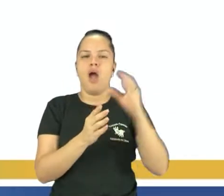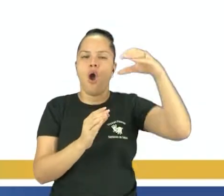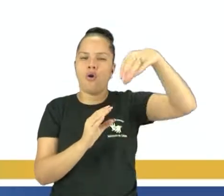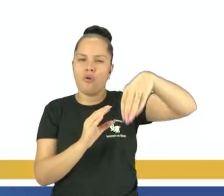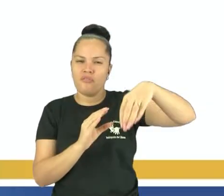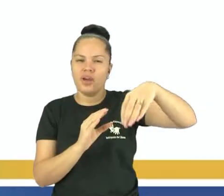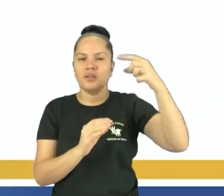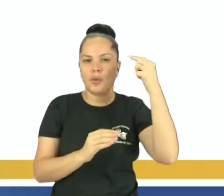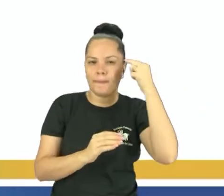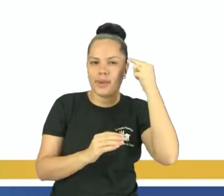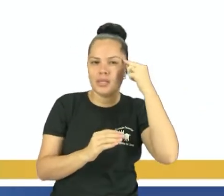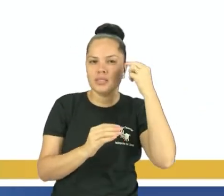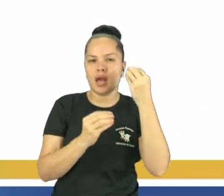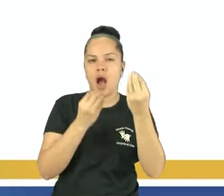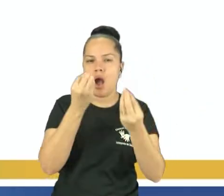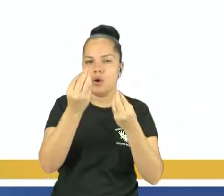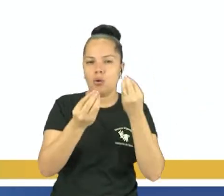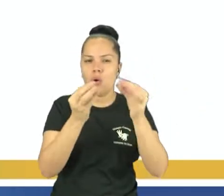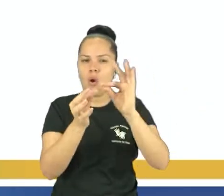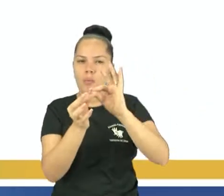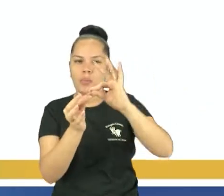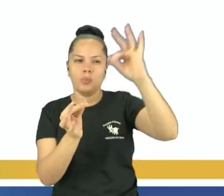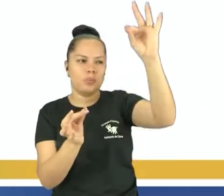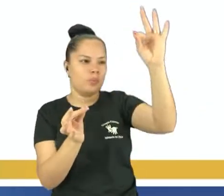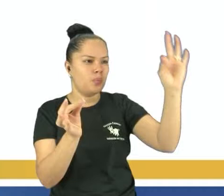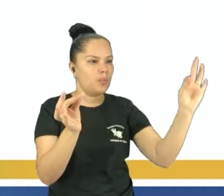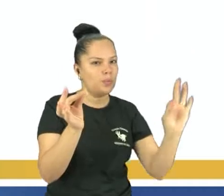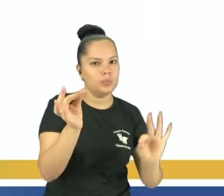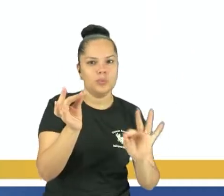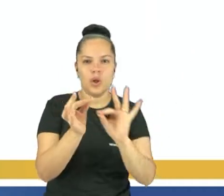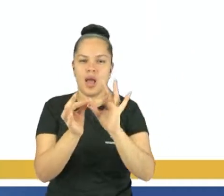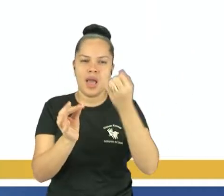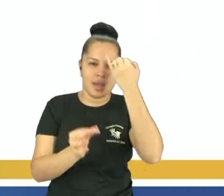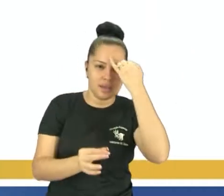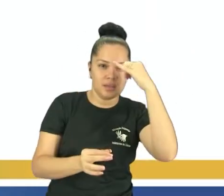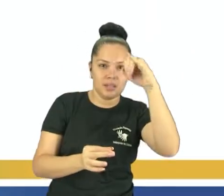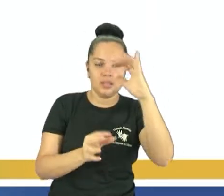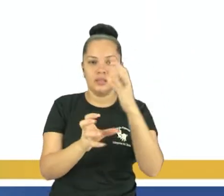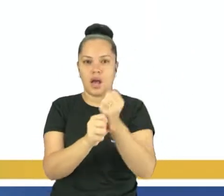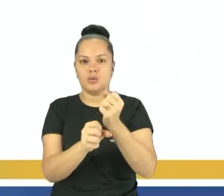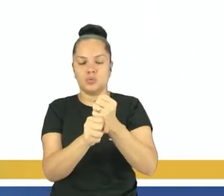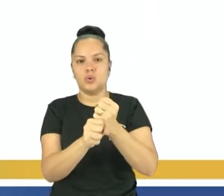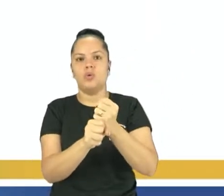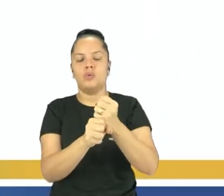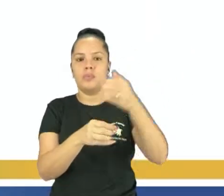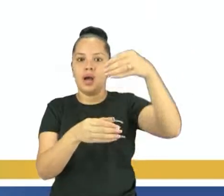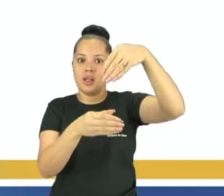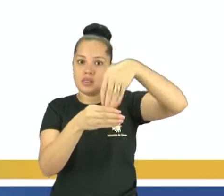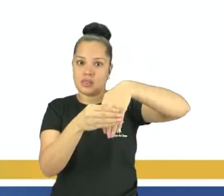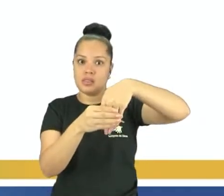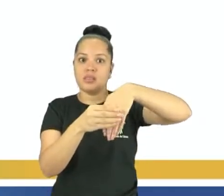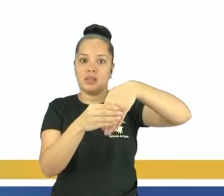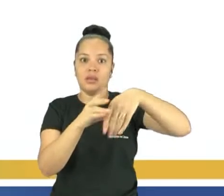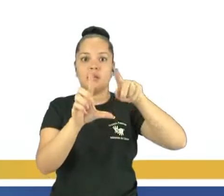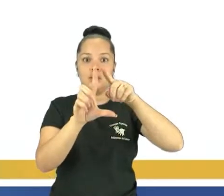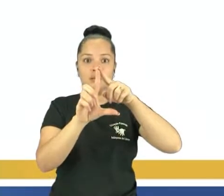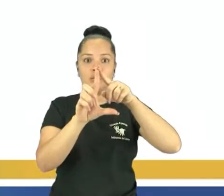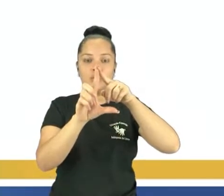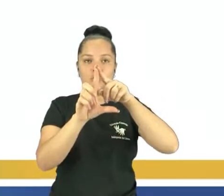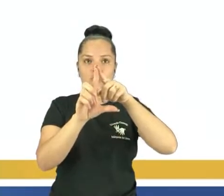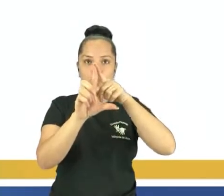suas diagonais e criar propriedades, né, aí, como a soma de seus ângulos internos e a soma de seus ângulos